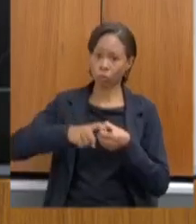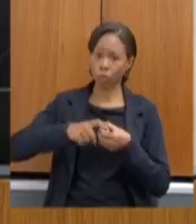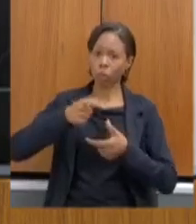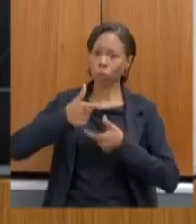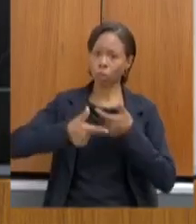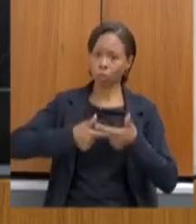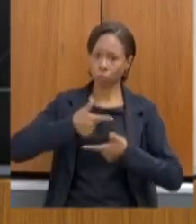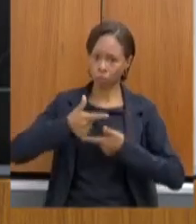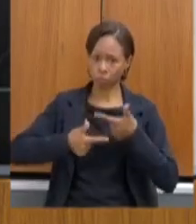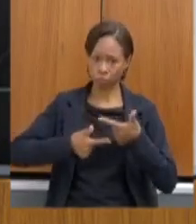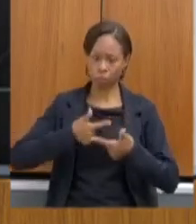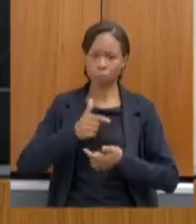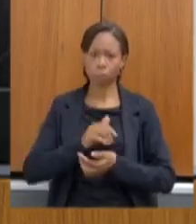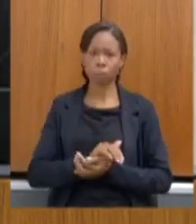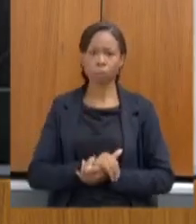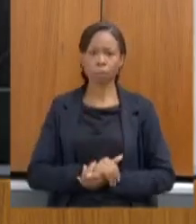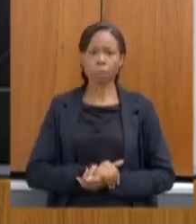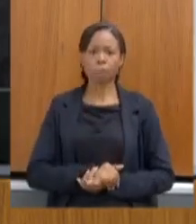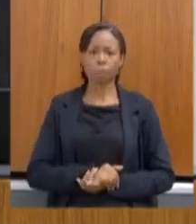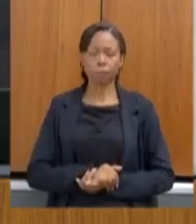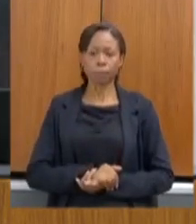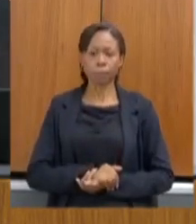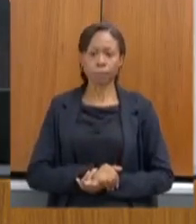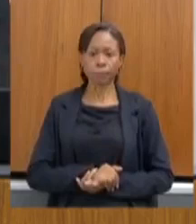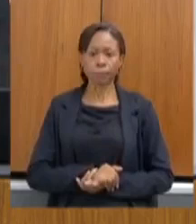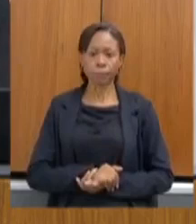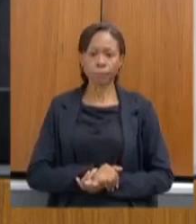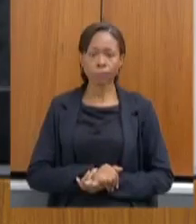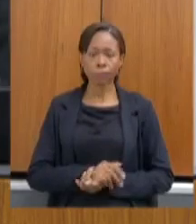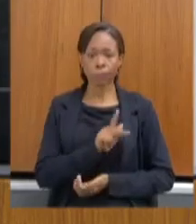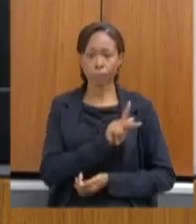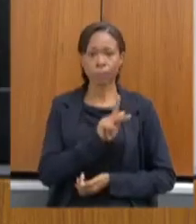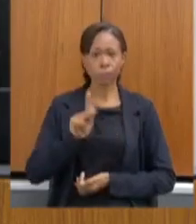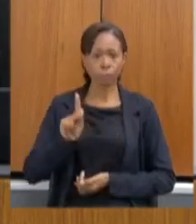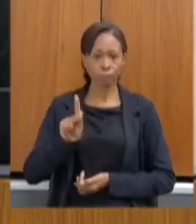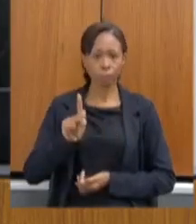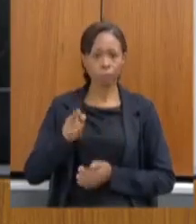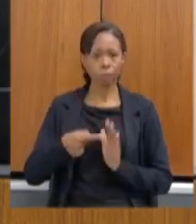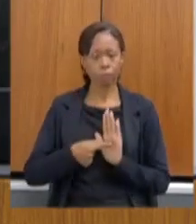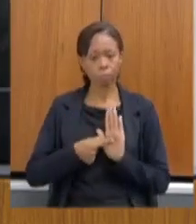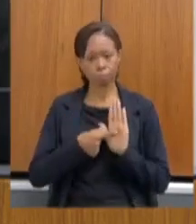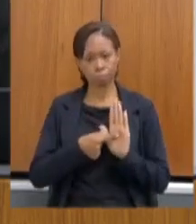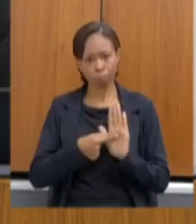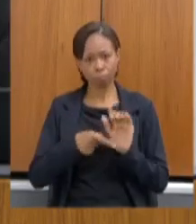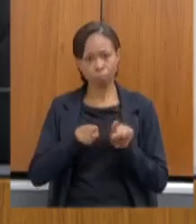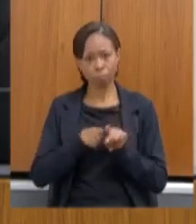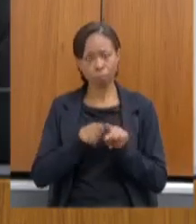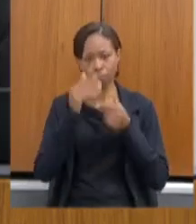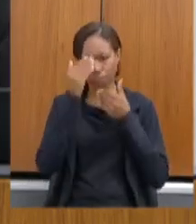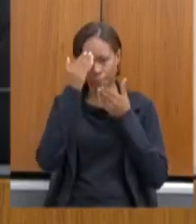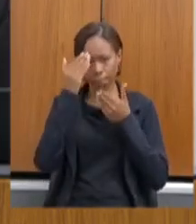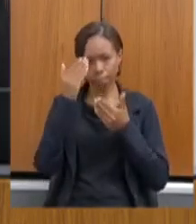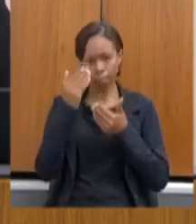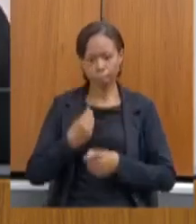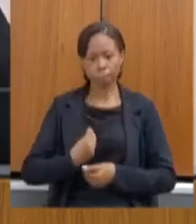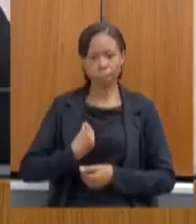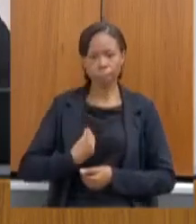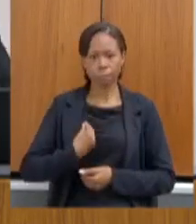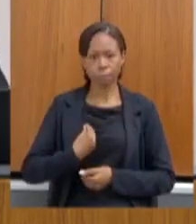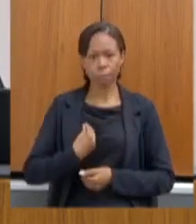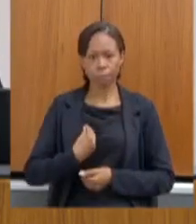das atividades rotineiras E aí e a presidência registra e agradece a presença